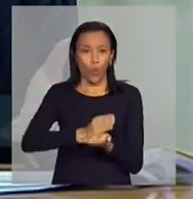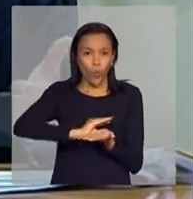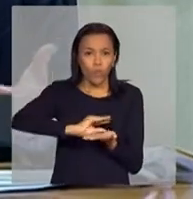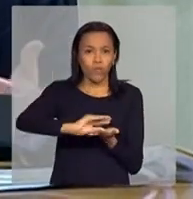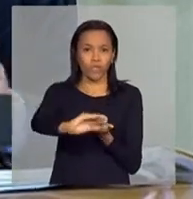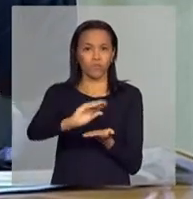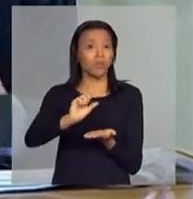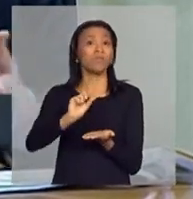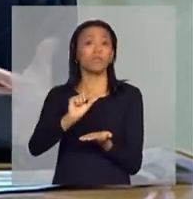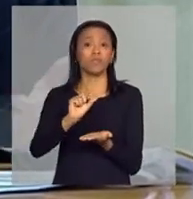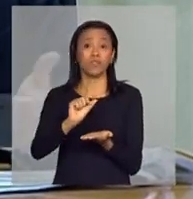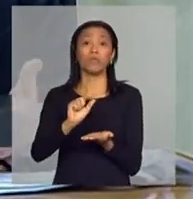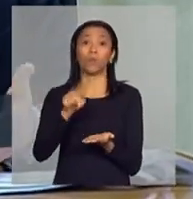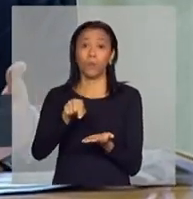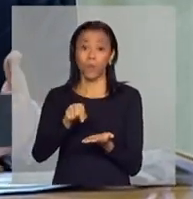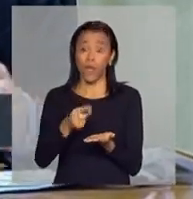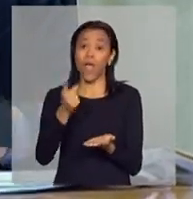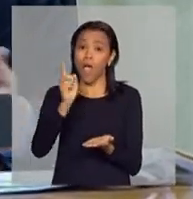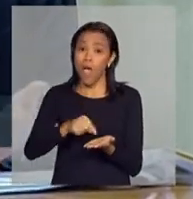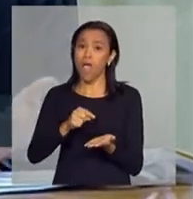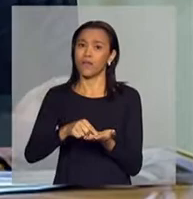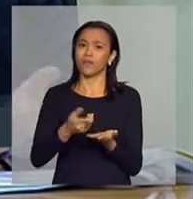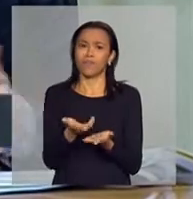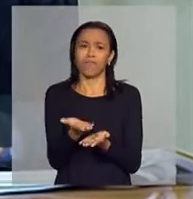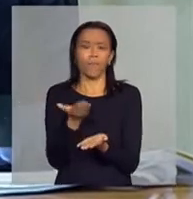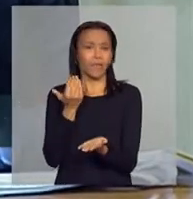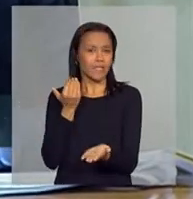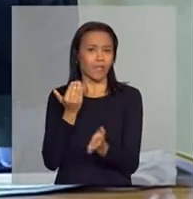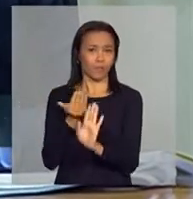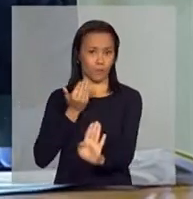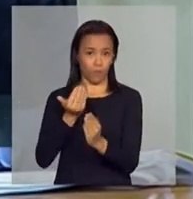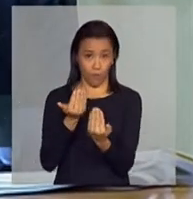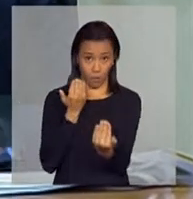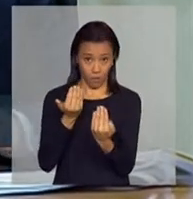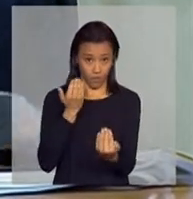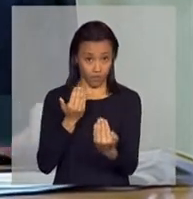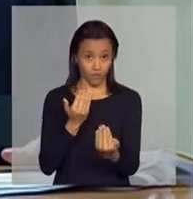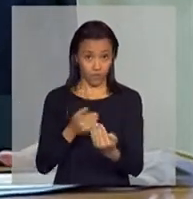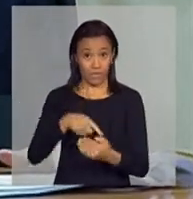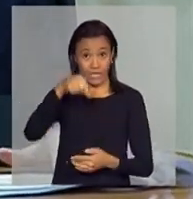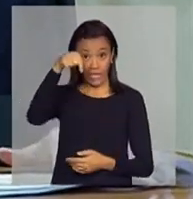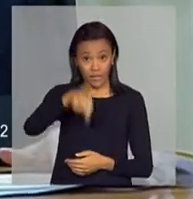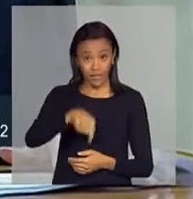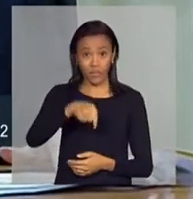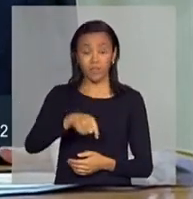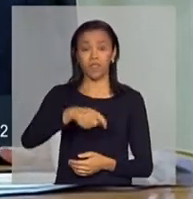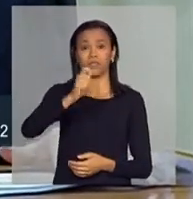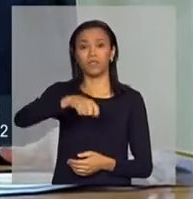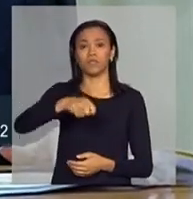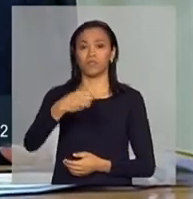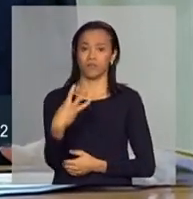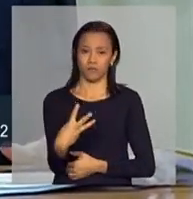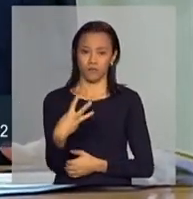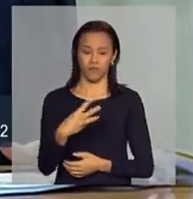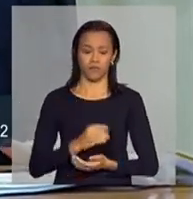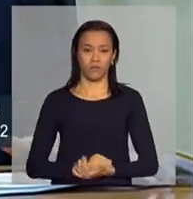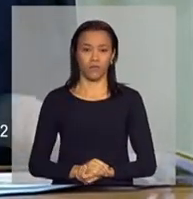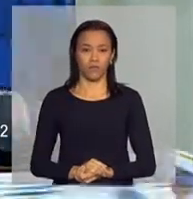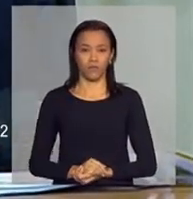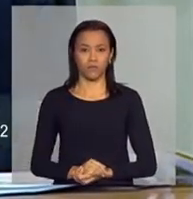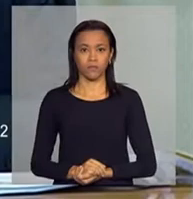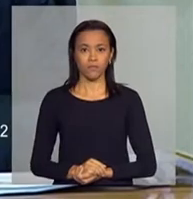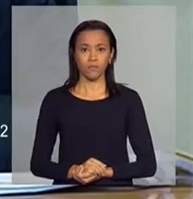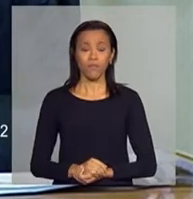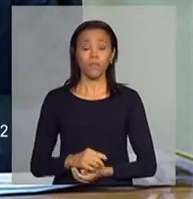investimento deixou para trás o consumo que cresceu menos neste primeiro trimestre em nós